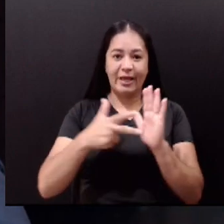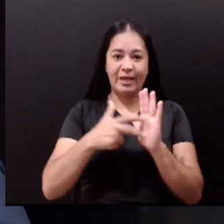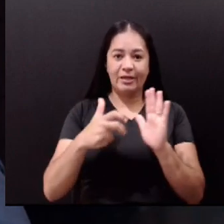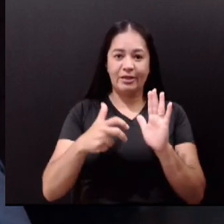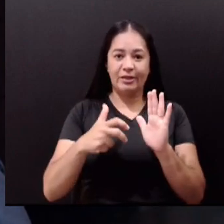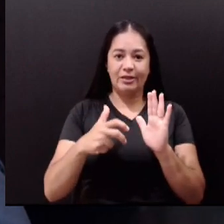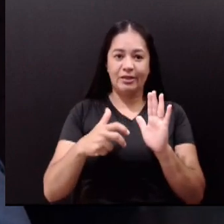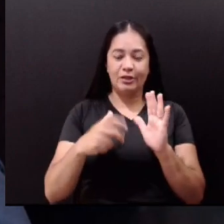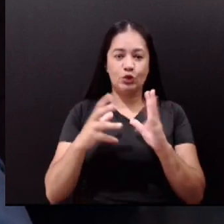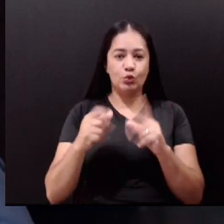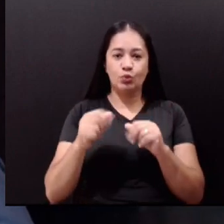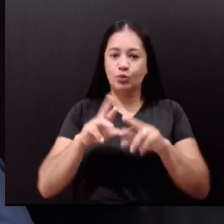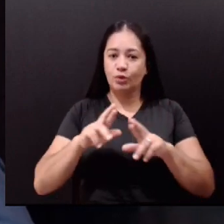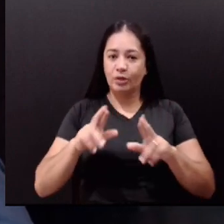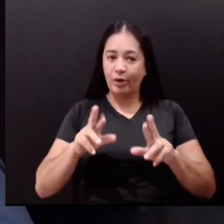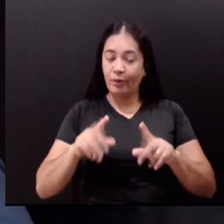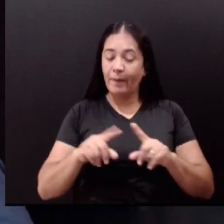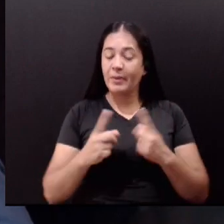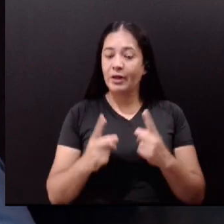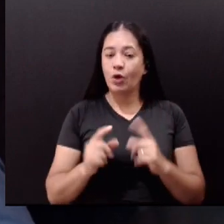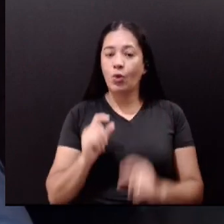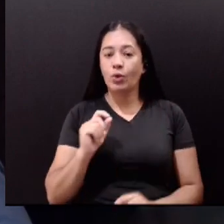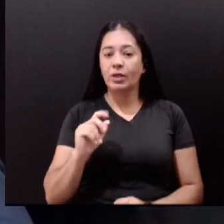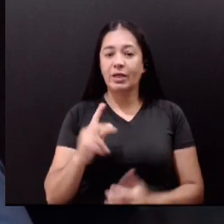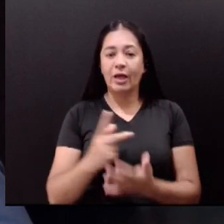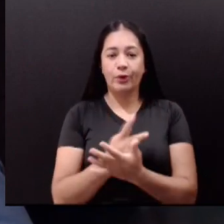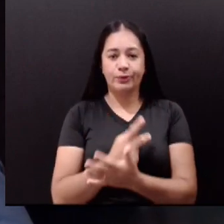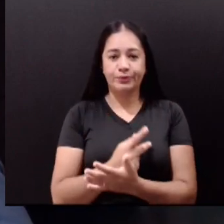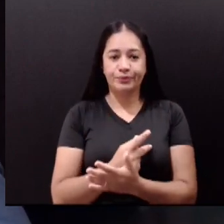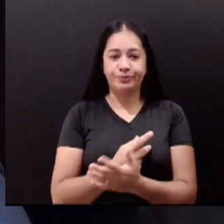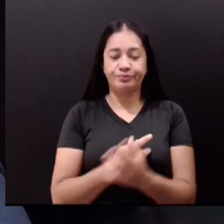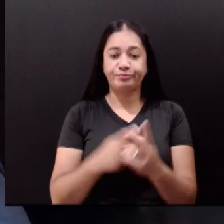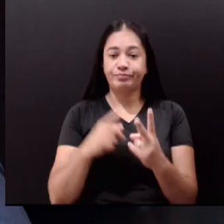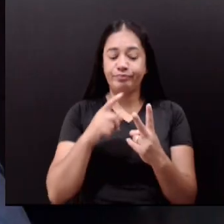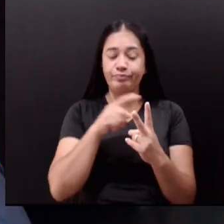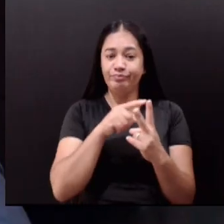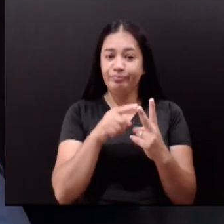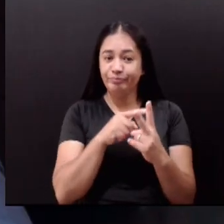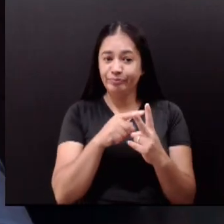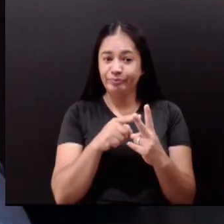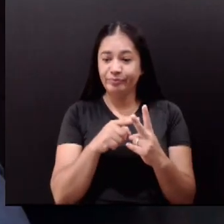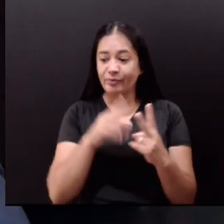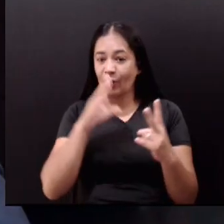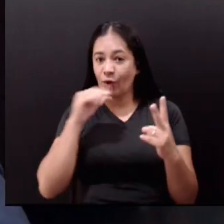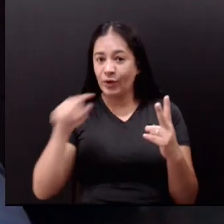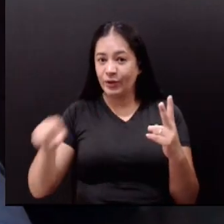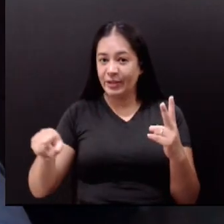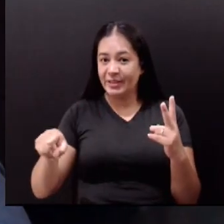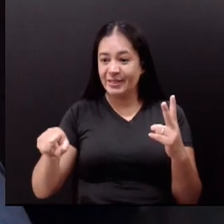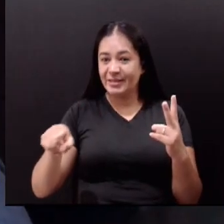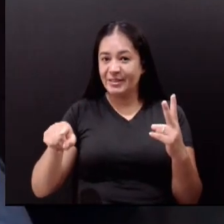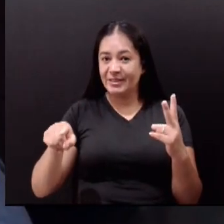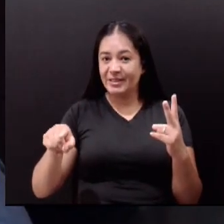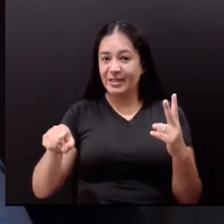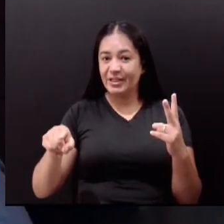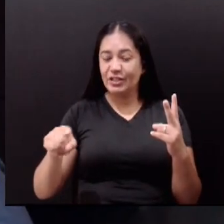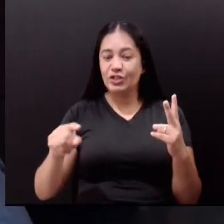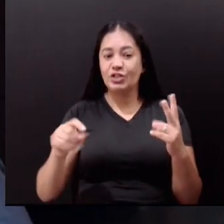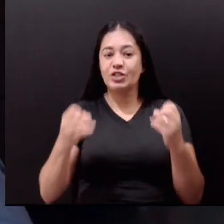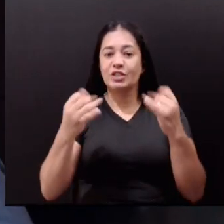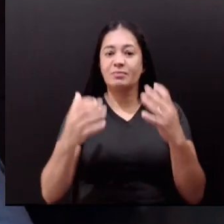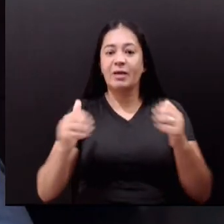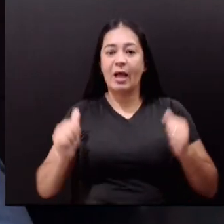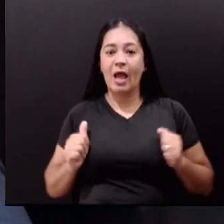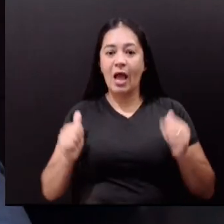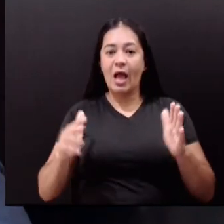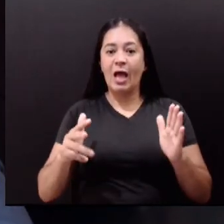acontece? O pai, quando o adolescente pratica um crime, que na verdade não é crime, né, a gente Uhum, fala ato infracional, sim. né, quando ele